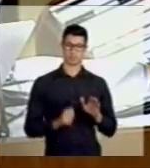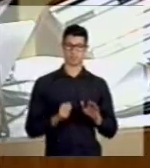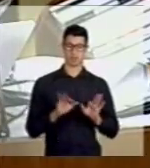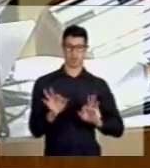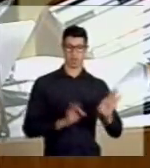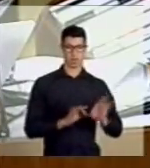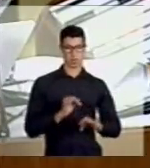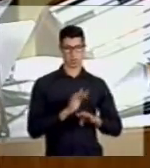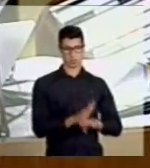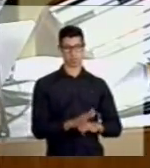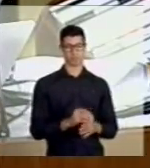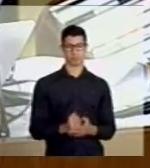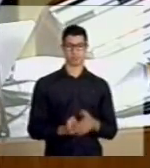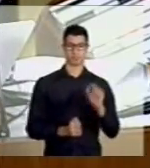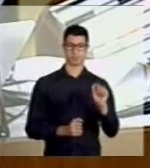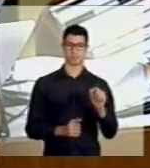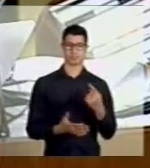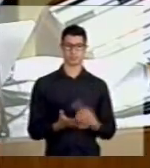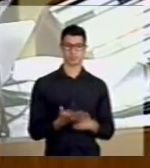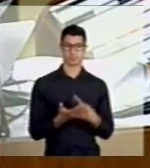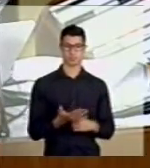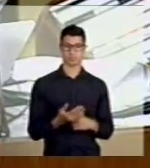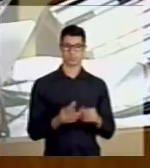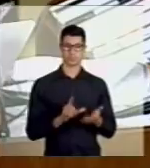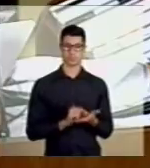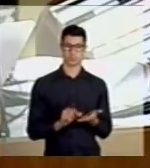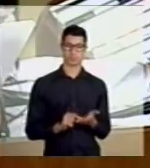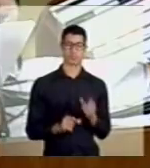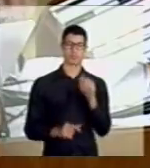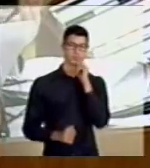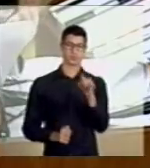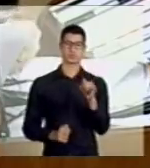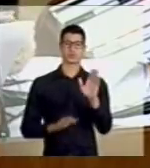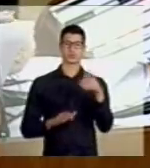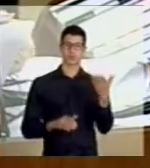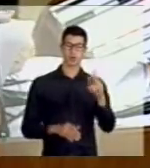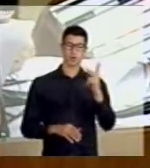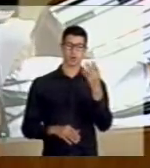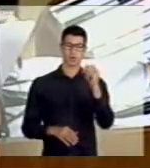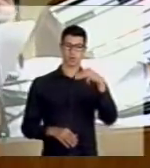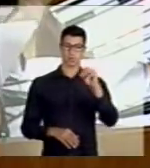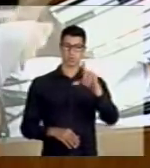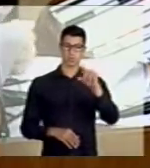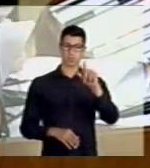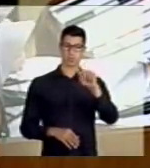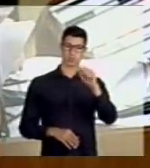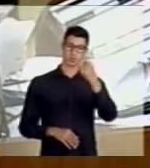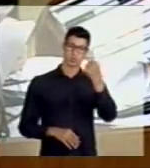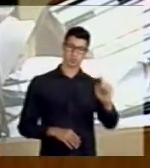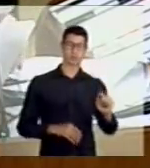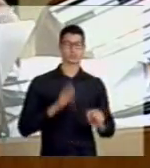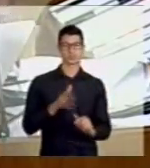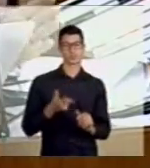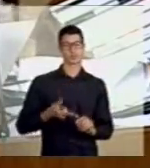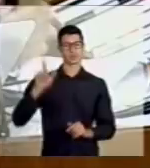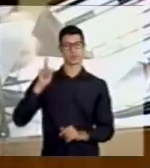ajuste. Aqui o artigo prossegue dizendo com a homologação pelo STF, já se